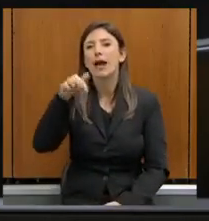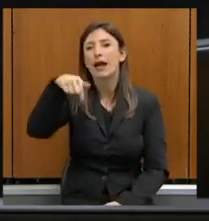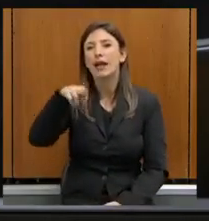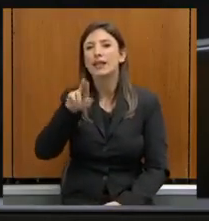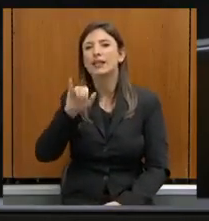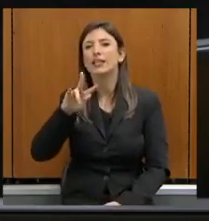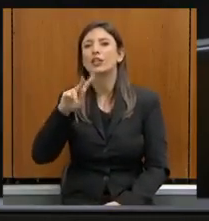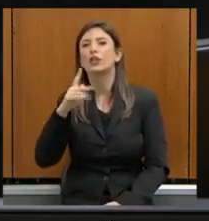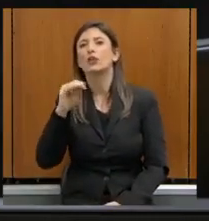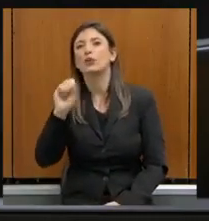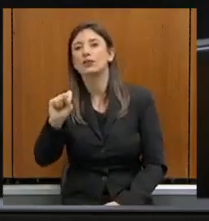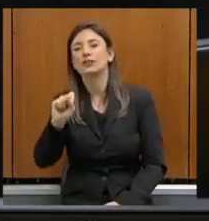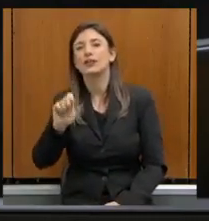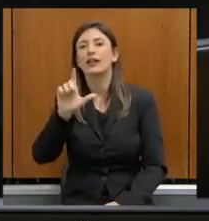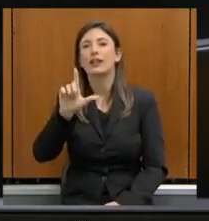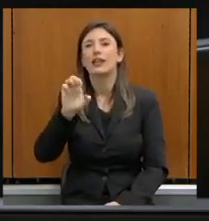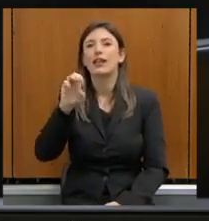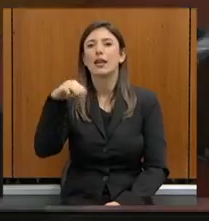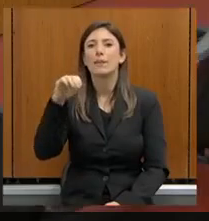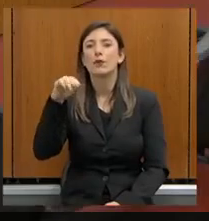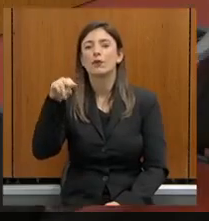Com a palavra, deputado Marquinhos Lemos.